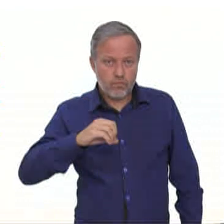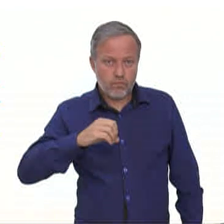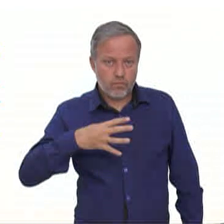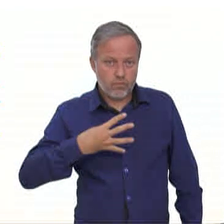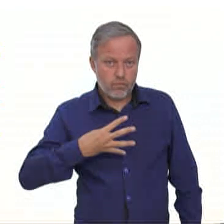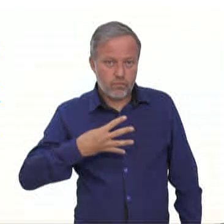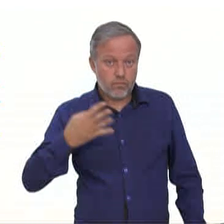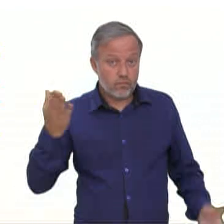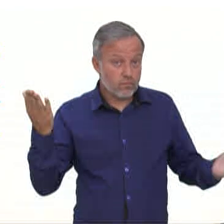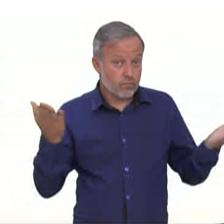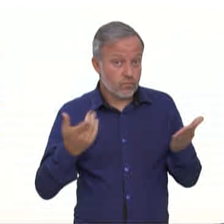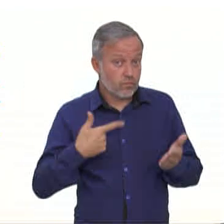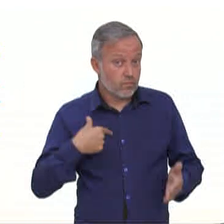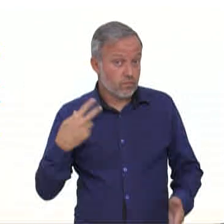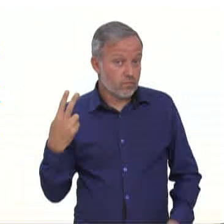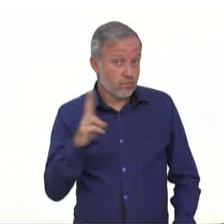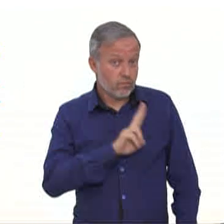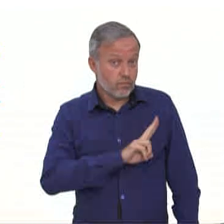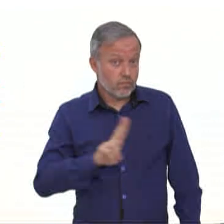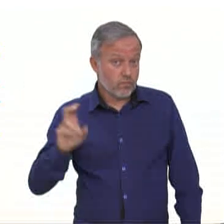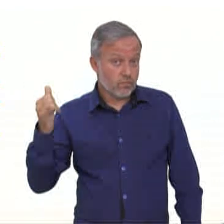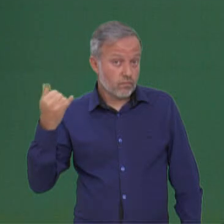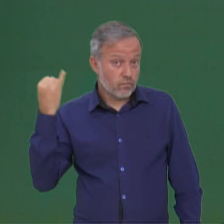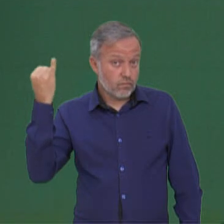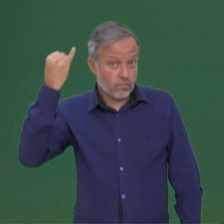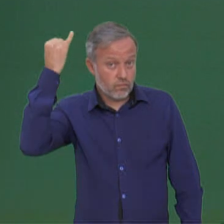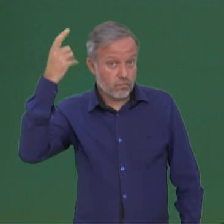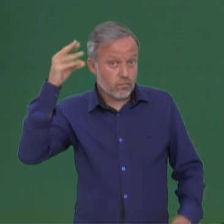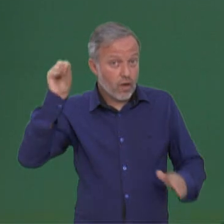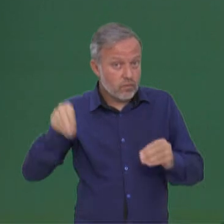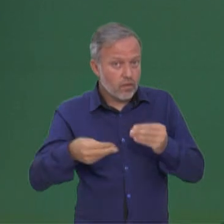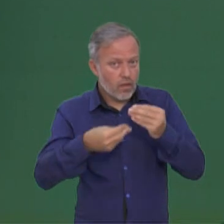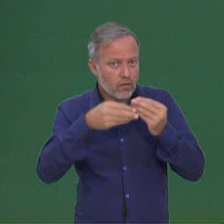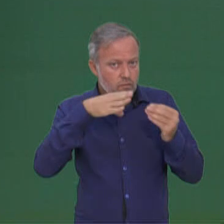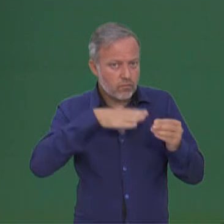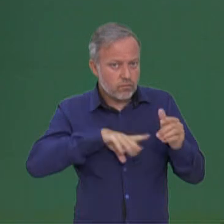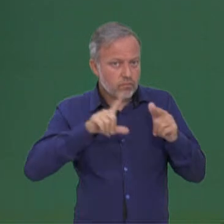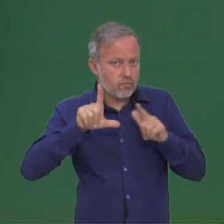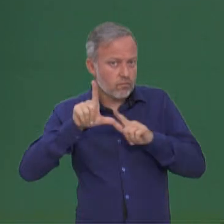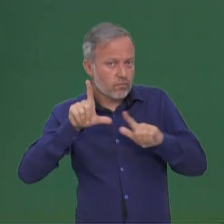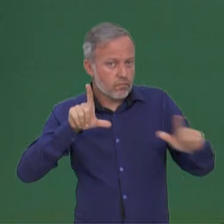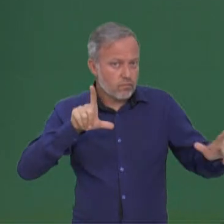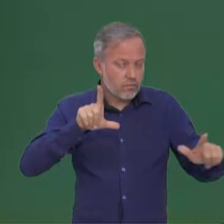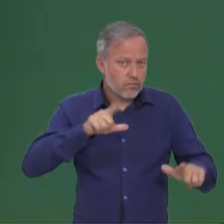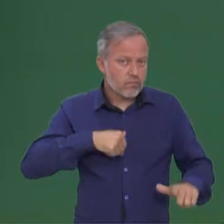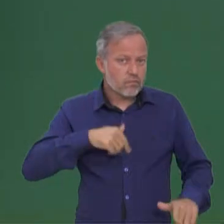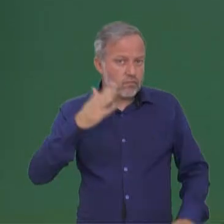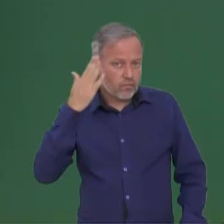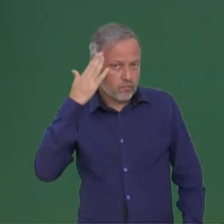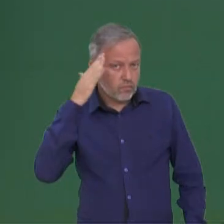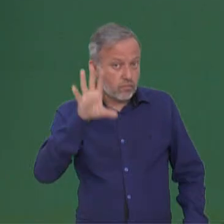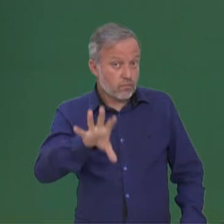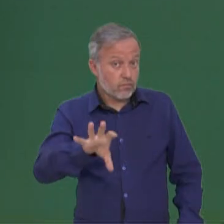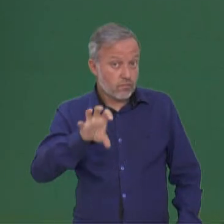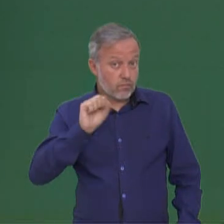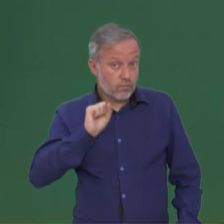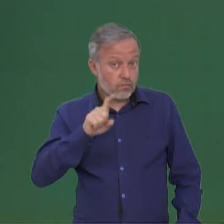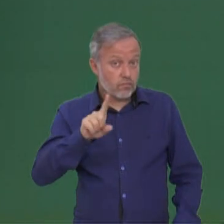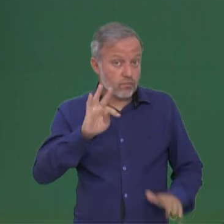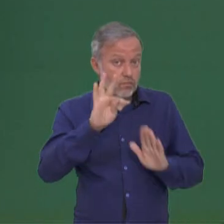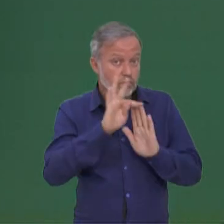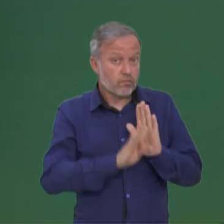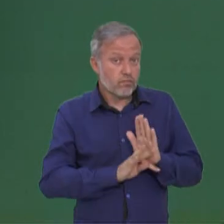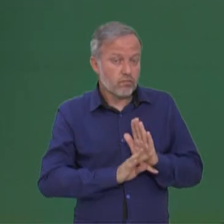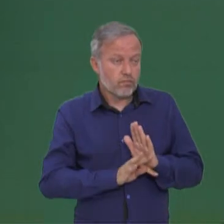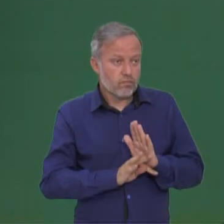um dos nomes mais importantes da literatura brasileira. O que a gente consegue extrair deste